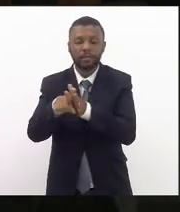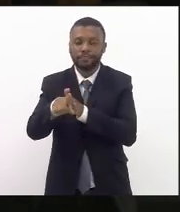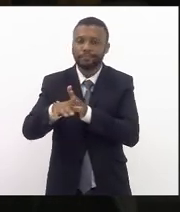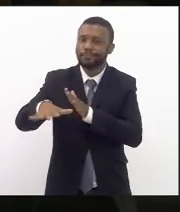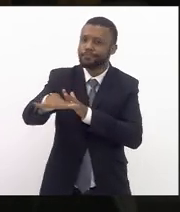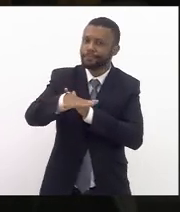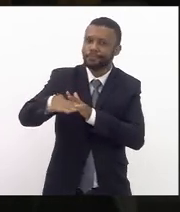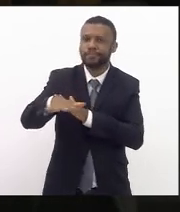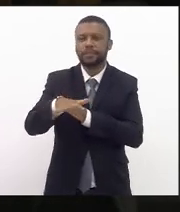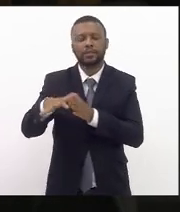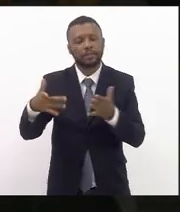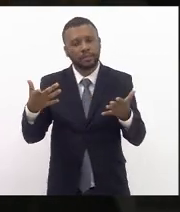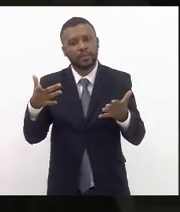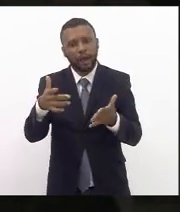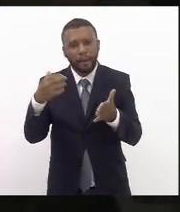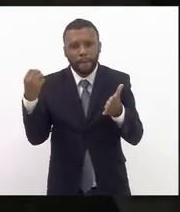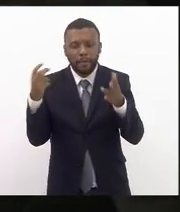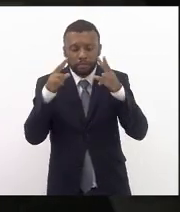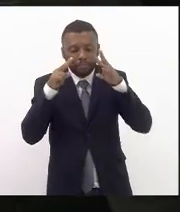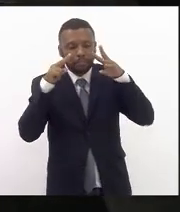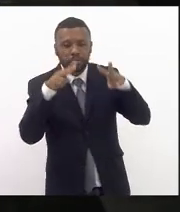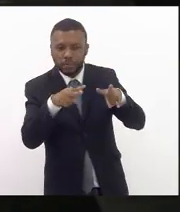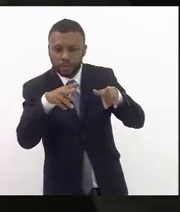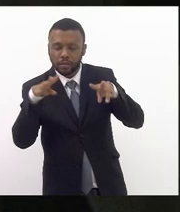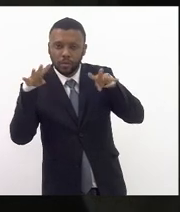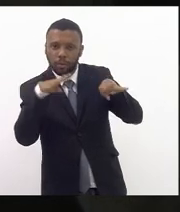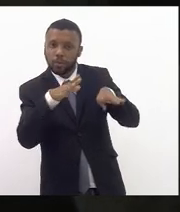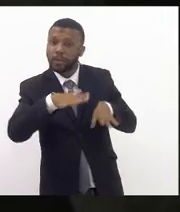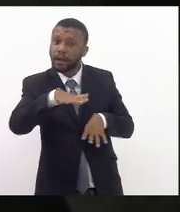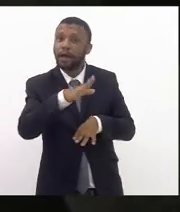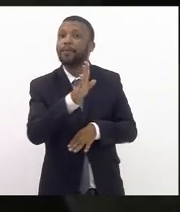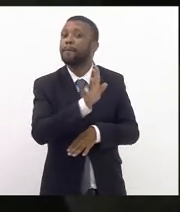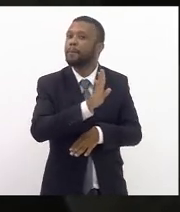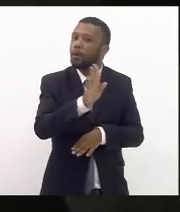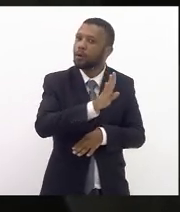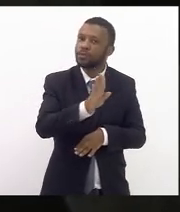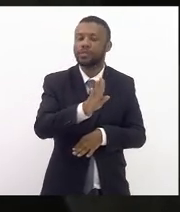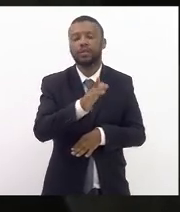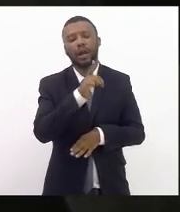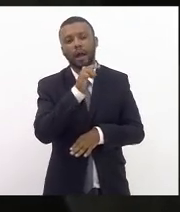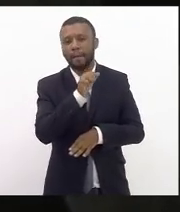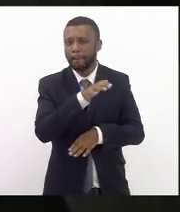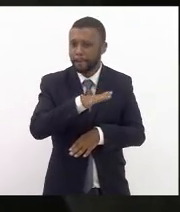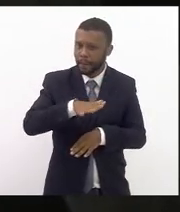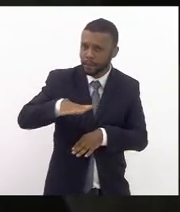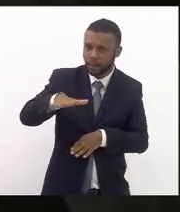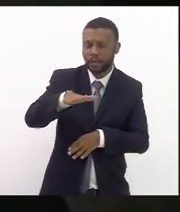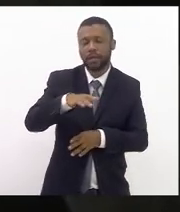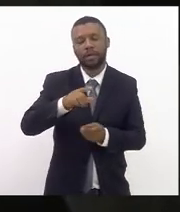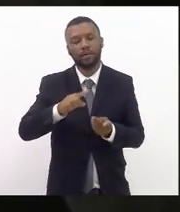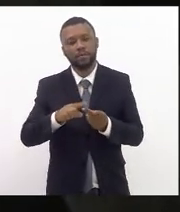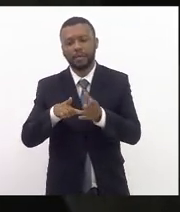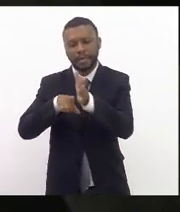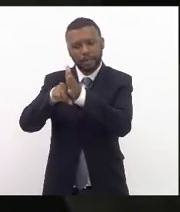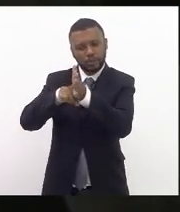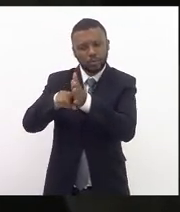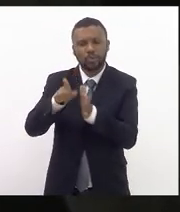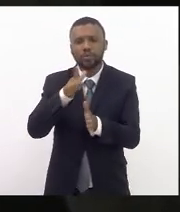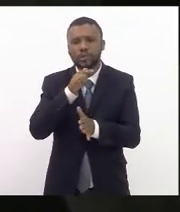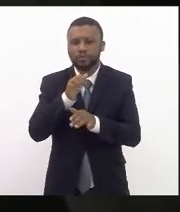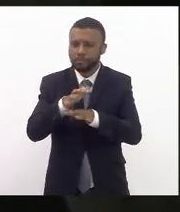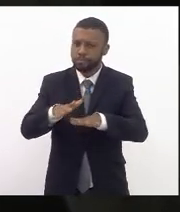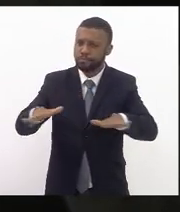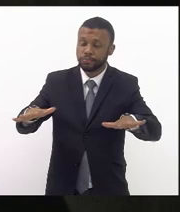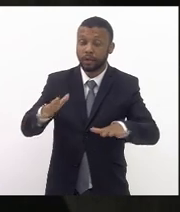absolutamente consagrados no Rio de Janeiro, na área de biologia marinha, de oceanografia, várias áreas ligadas ao mundo